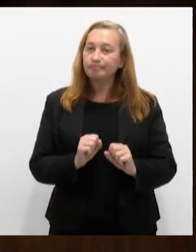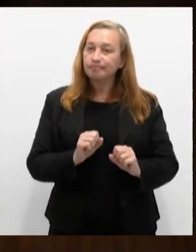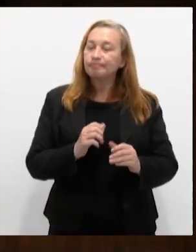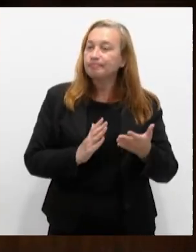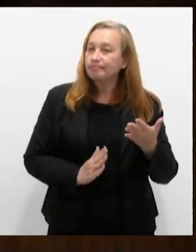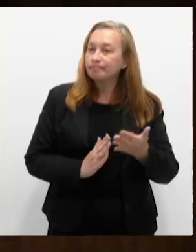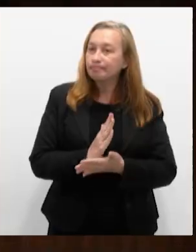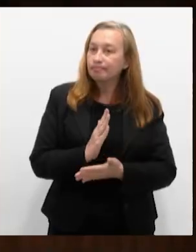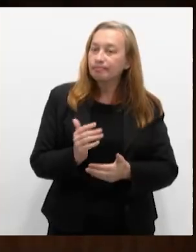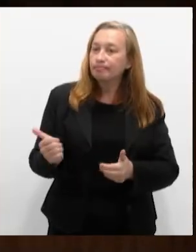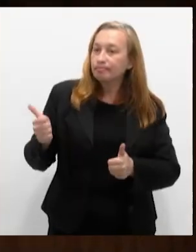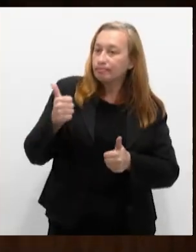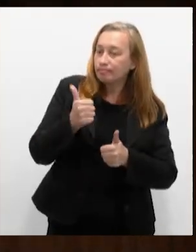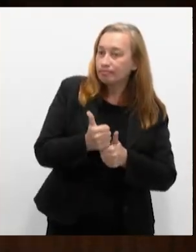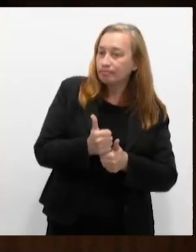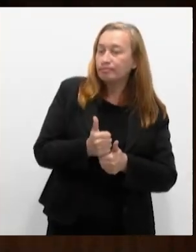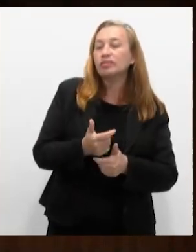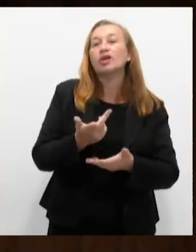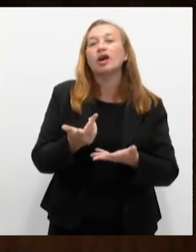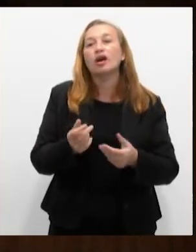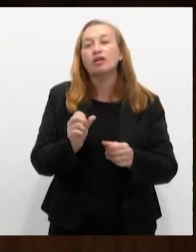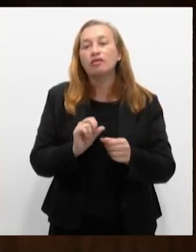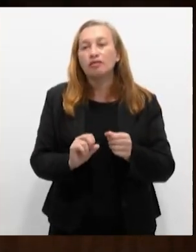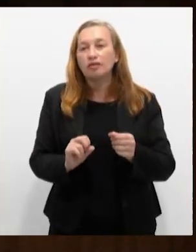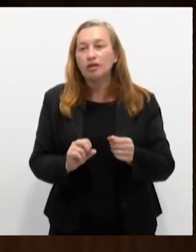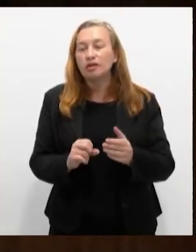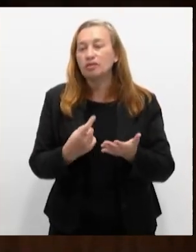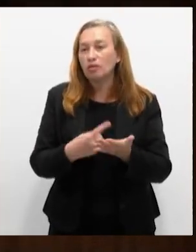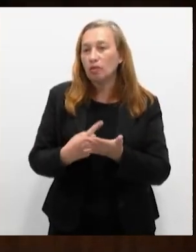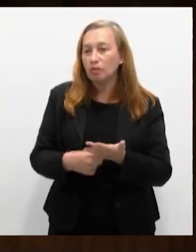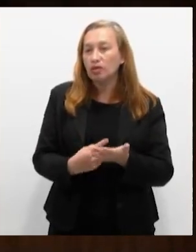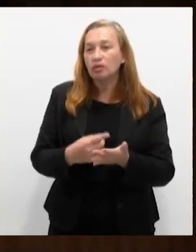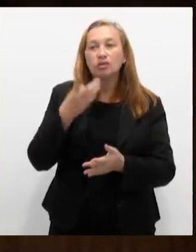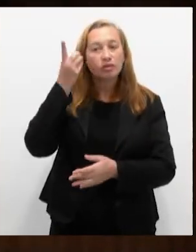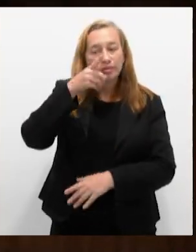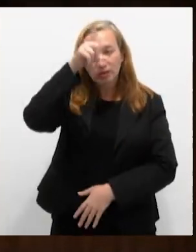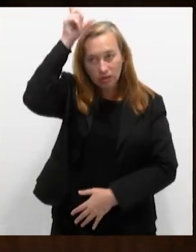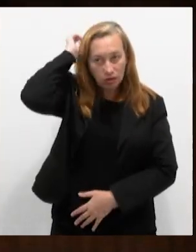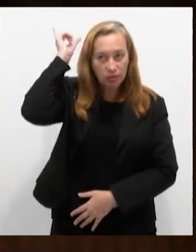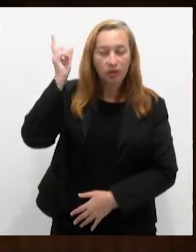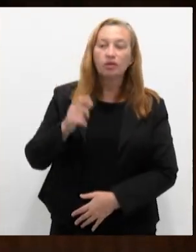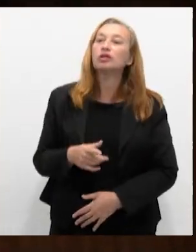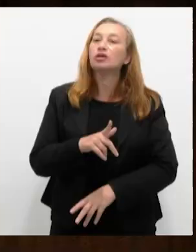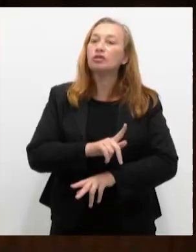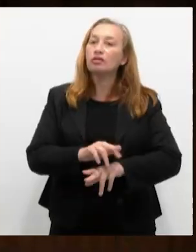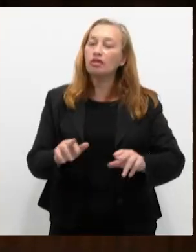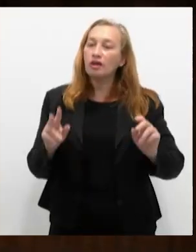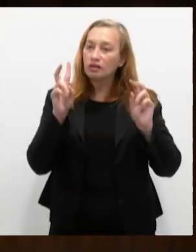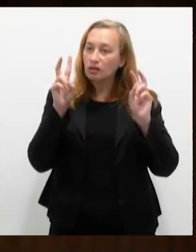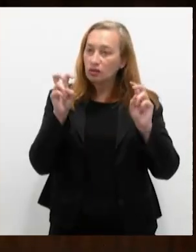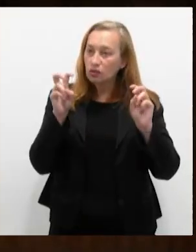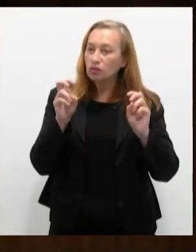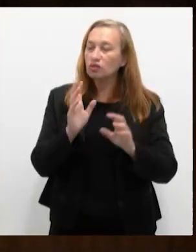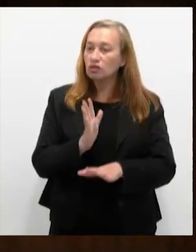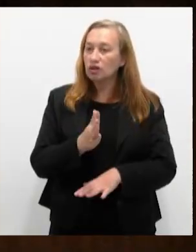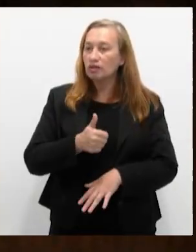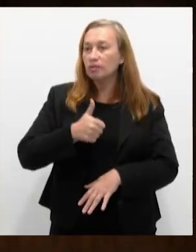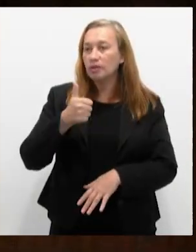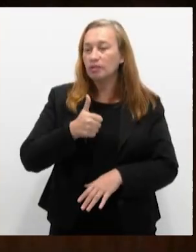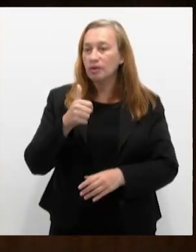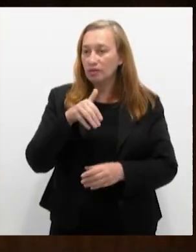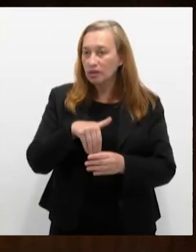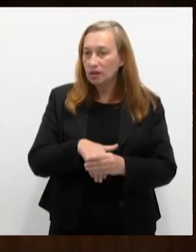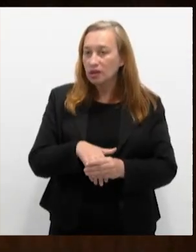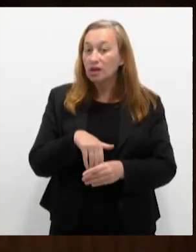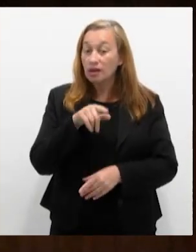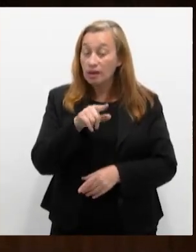com subemendas. A gente fez audiência, foi uma combinação que eu fiz com o deputado Luiz Paulo, sobre vários assuntos. Como já teve a primeira votação e